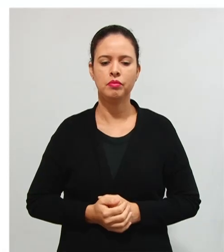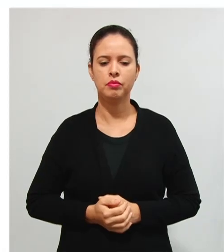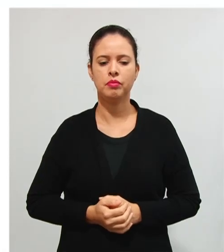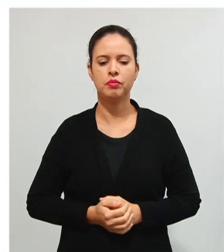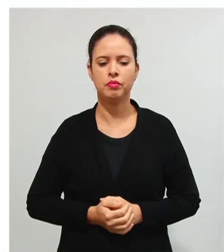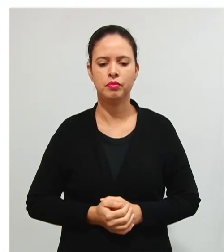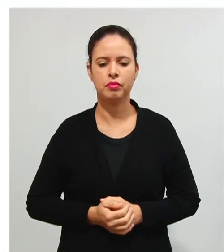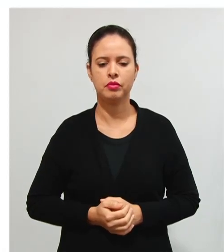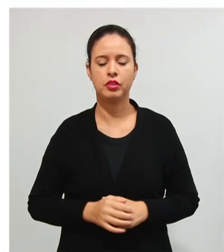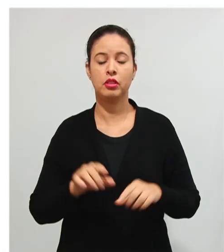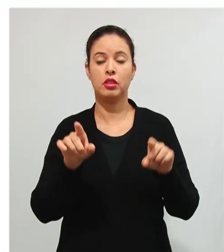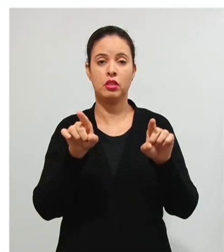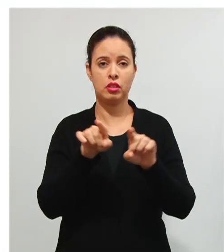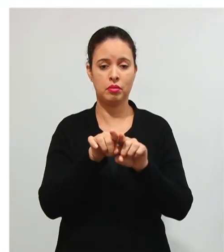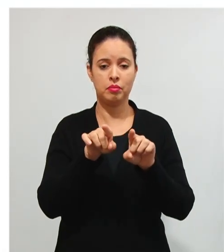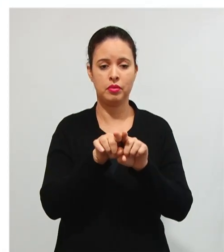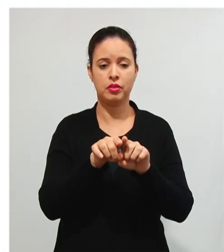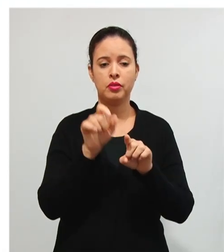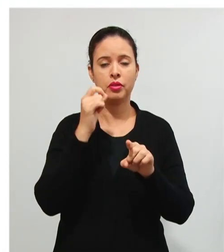só que uma alternativa